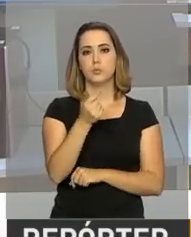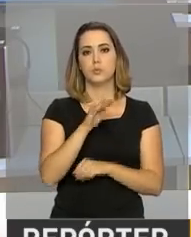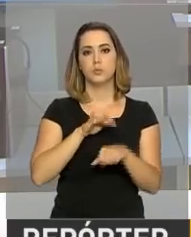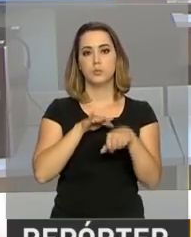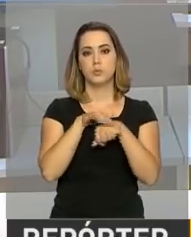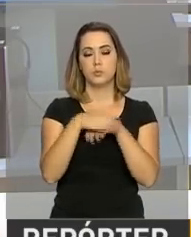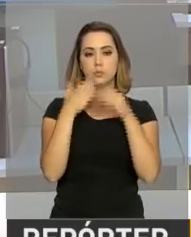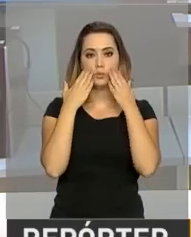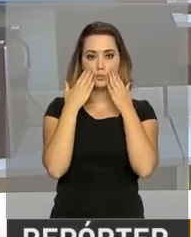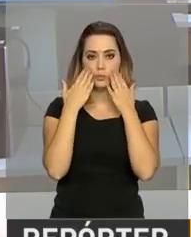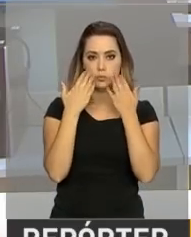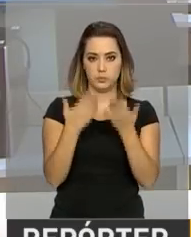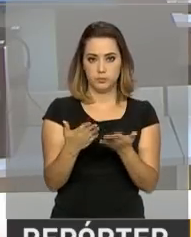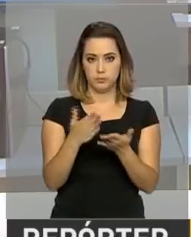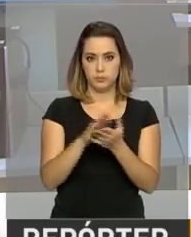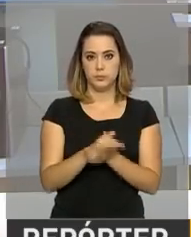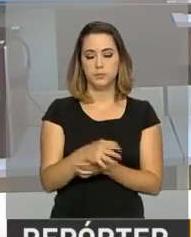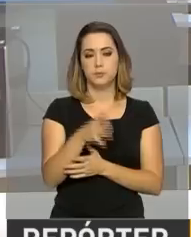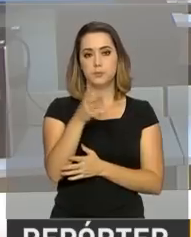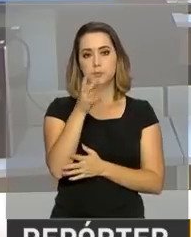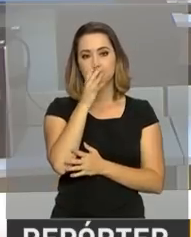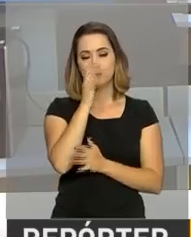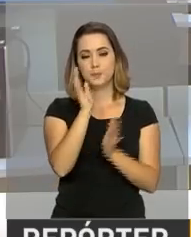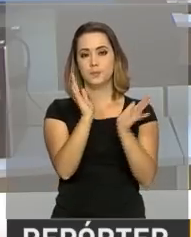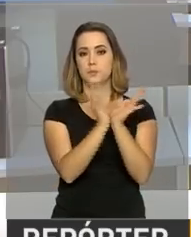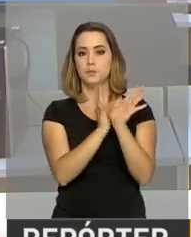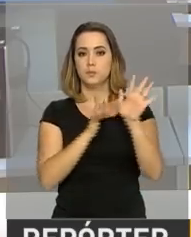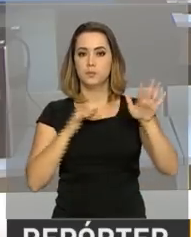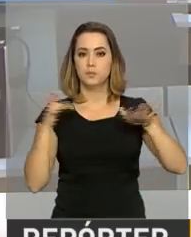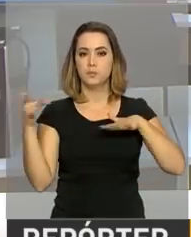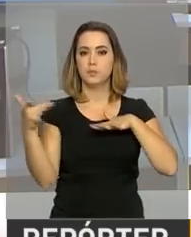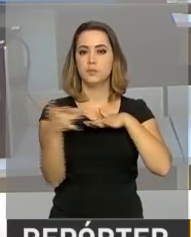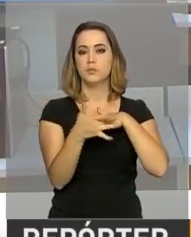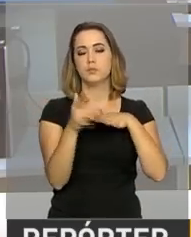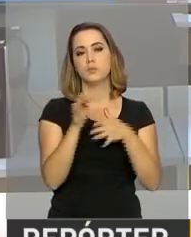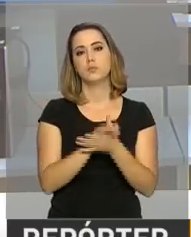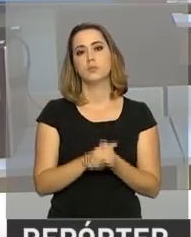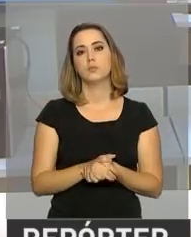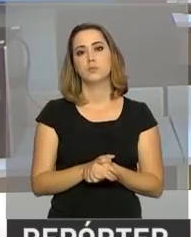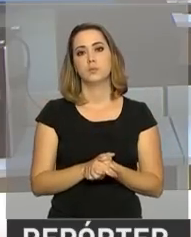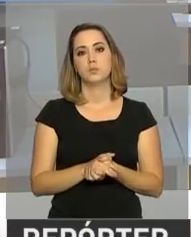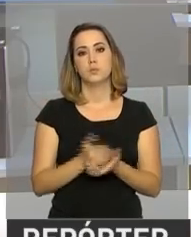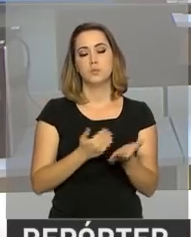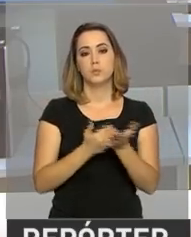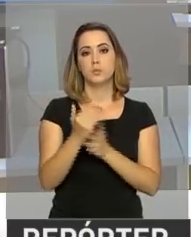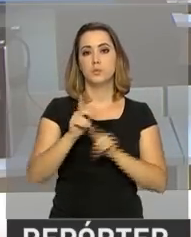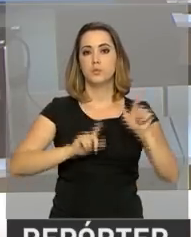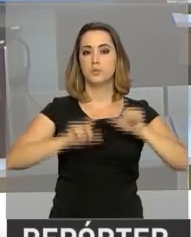7 da noite na próxima edição do Repórter NBR. Acompanhe as novidades também pelas nossas redes sociais.